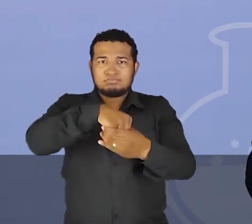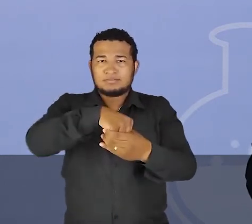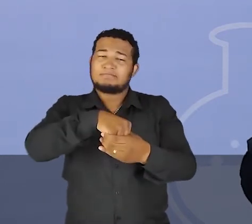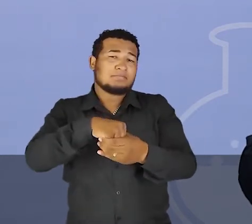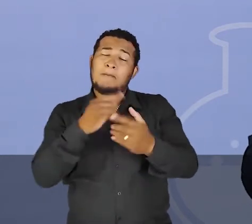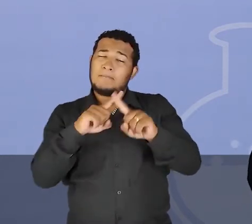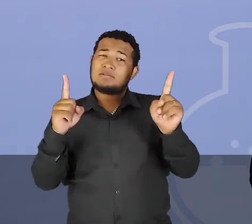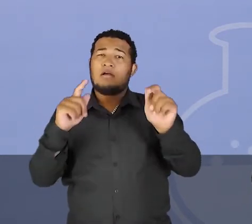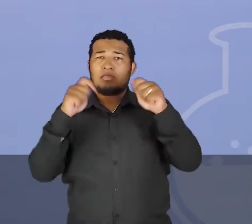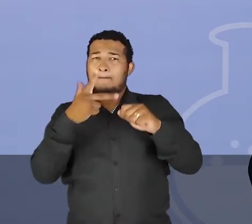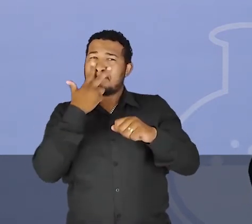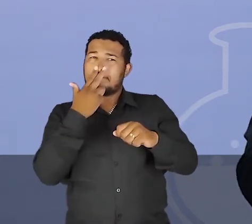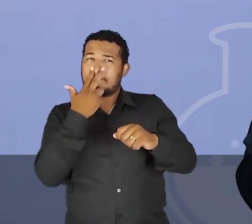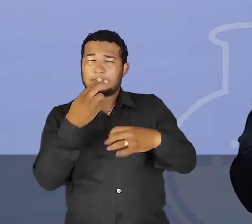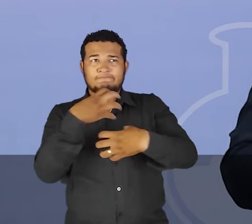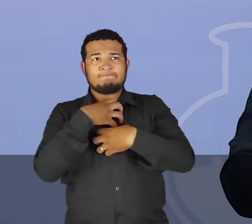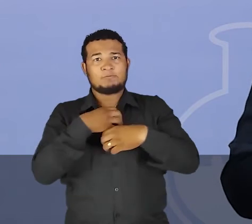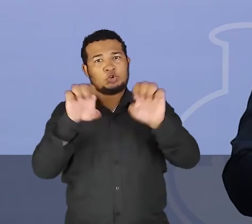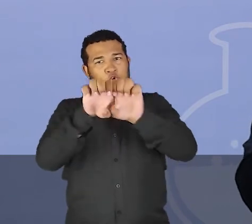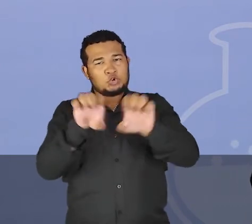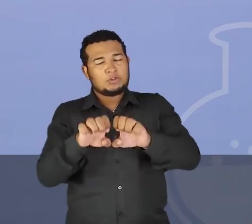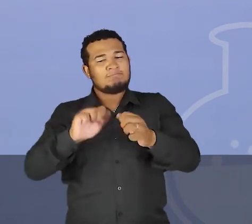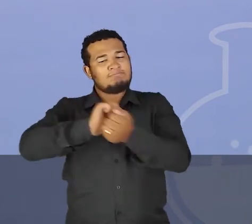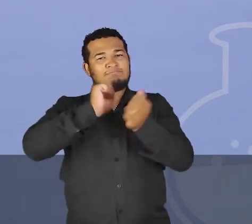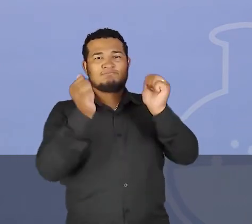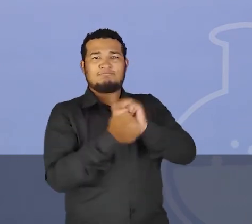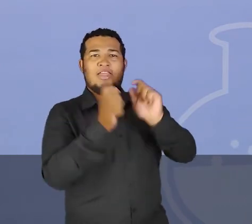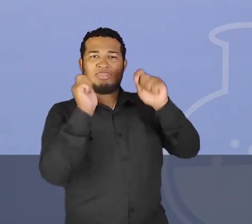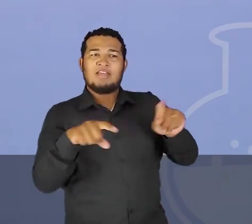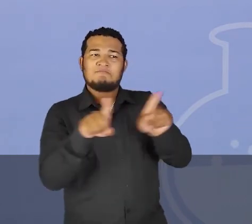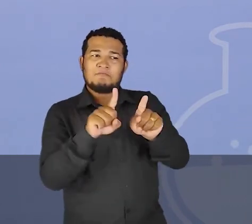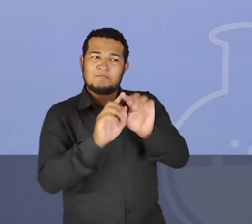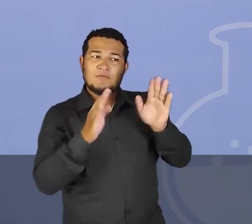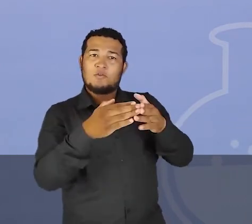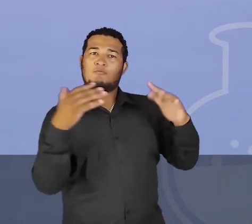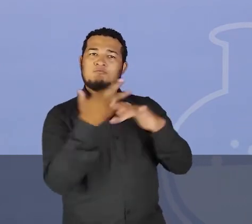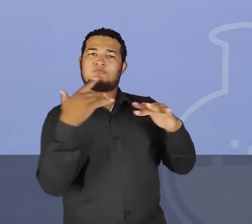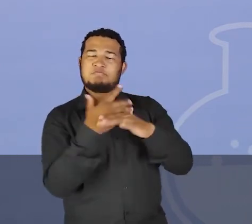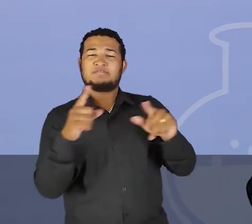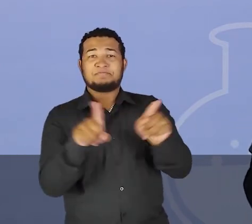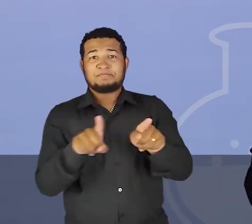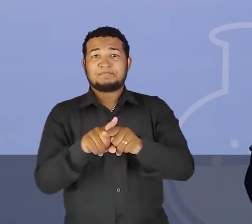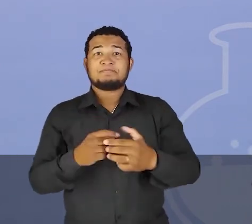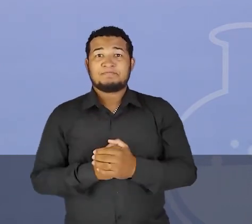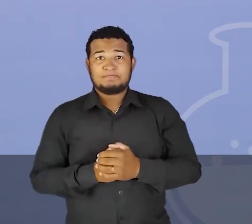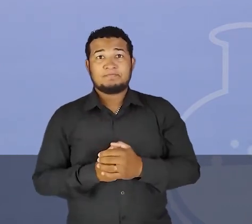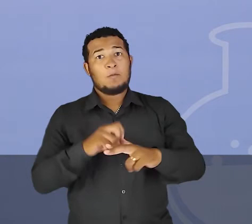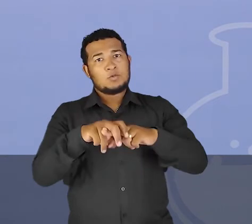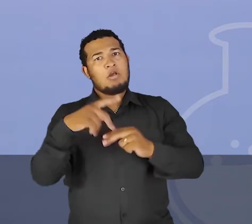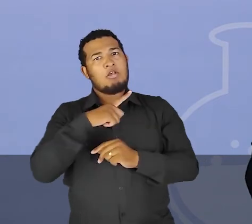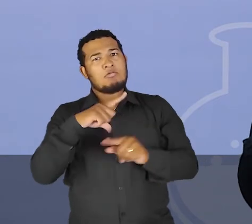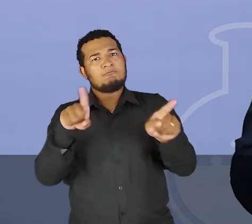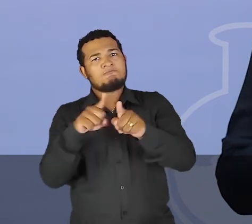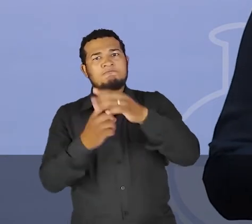poder criar uma estrutura de produção que atendesse a esse público local. Então, nós vamos ter essa